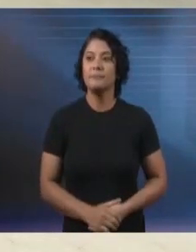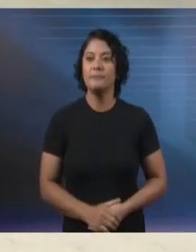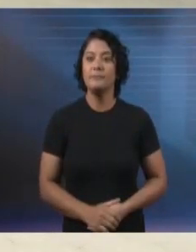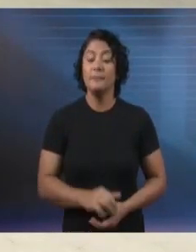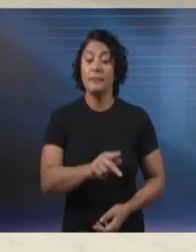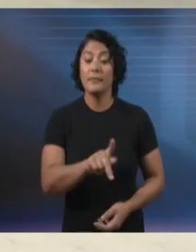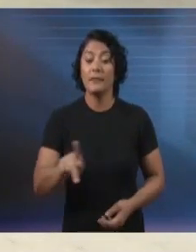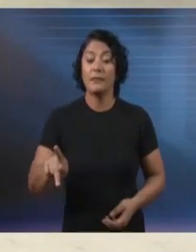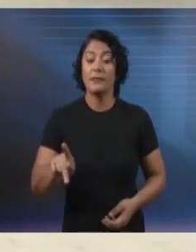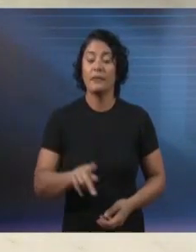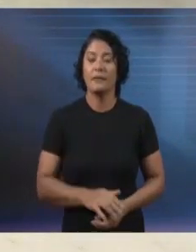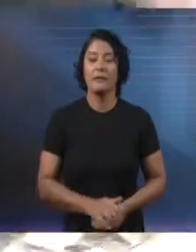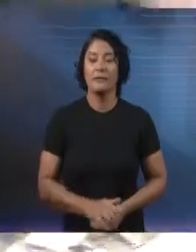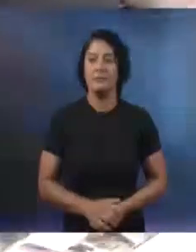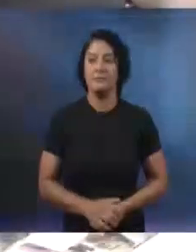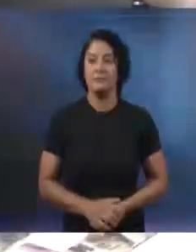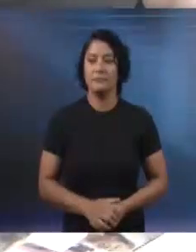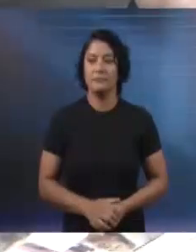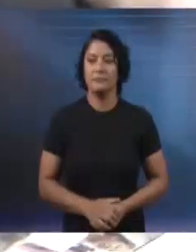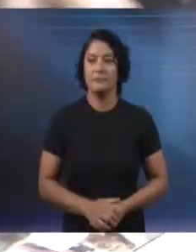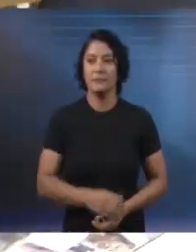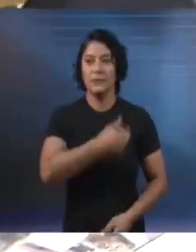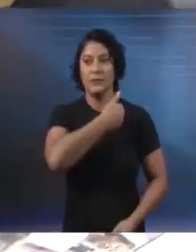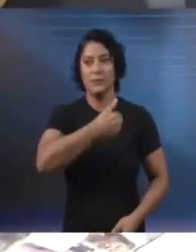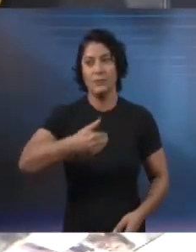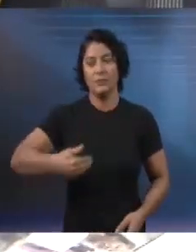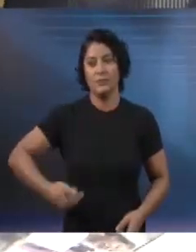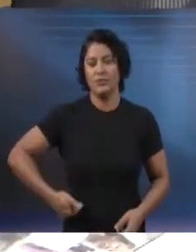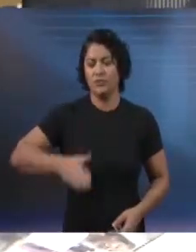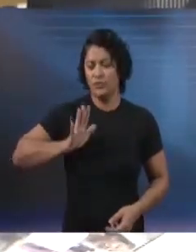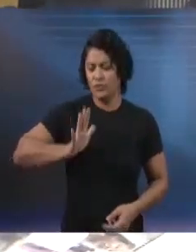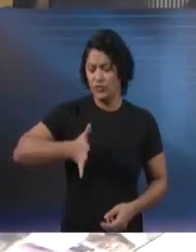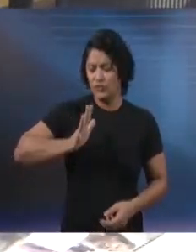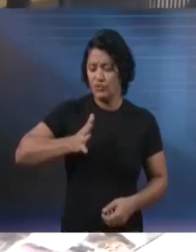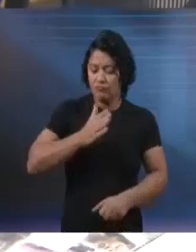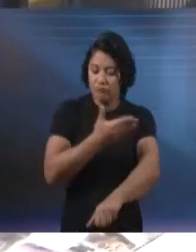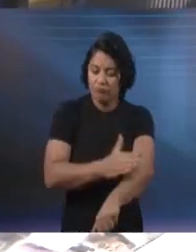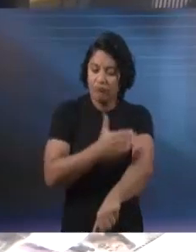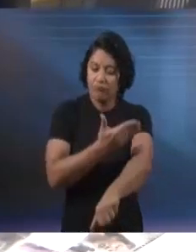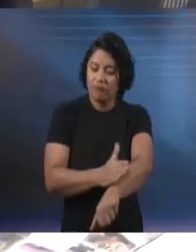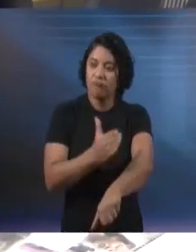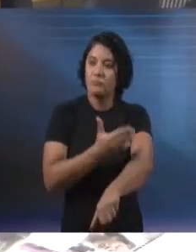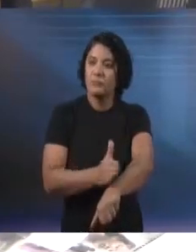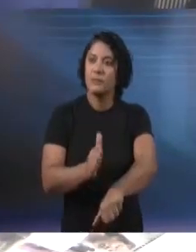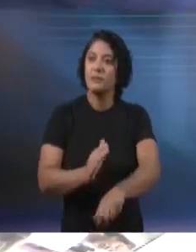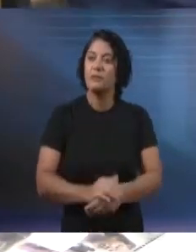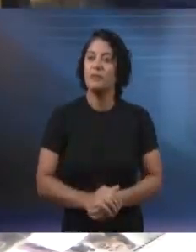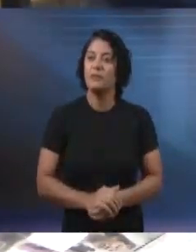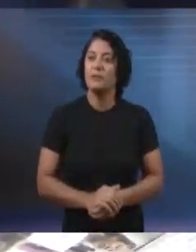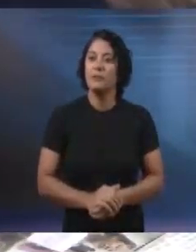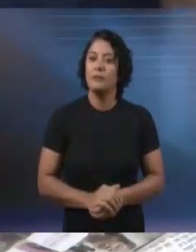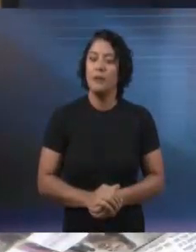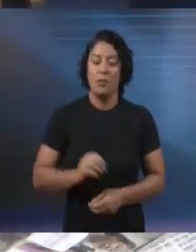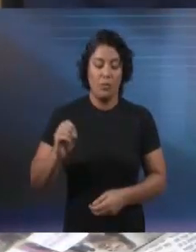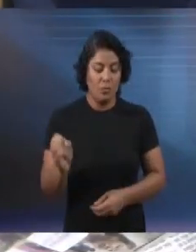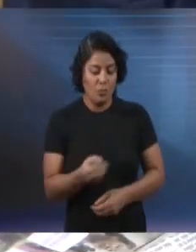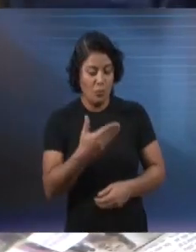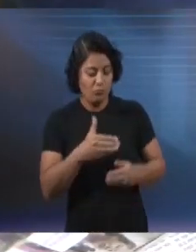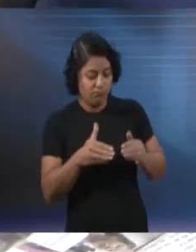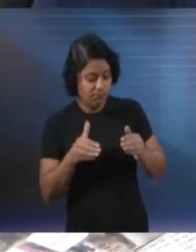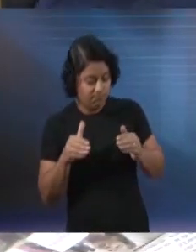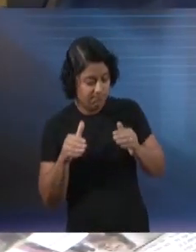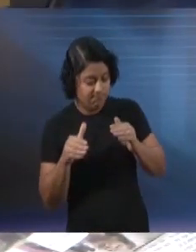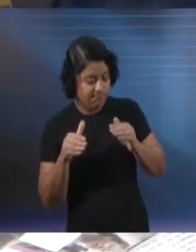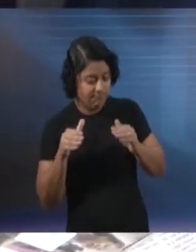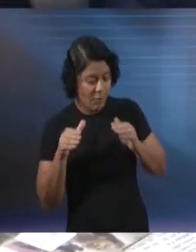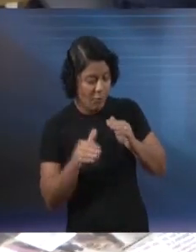Senhor presidente, o governo já ensaia um novo assalto ao